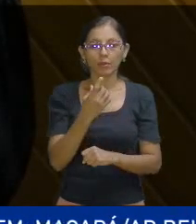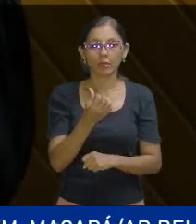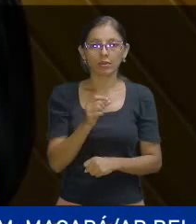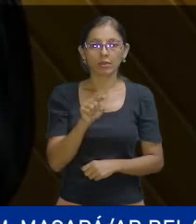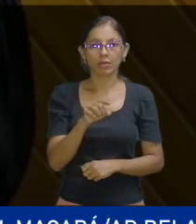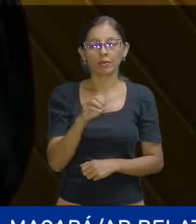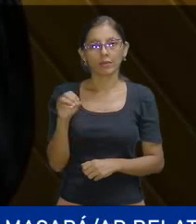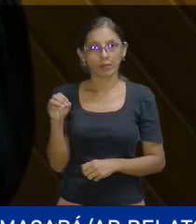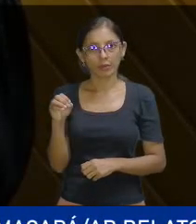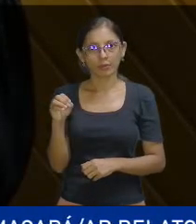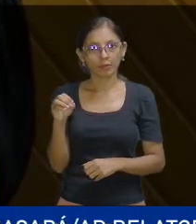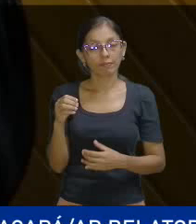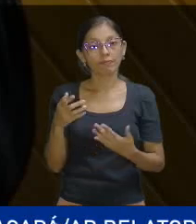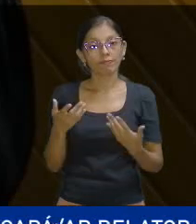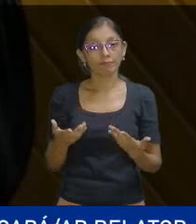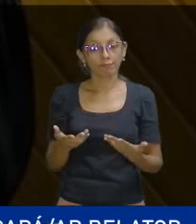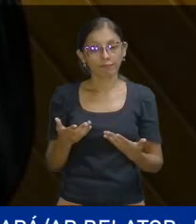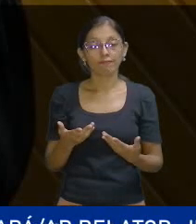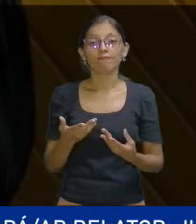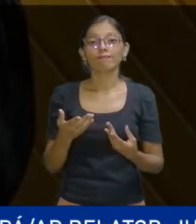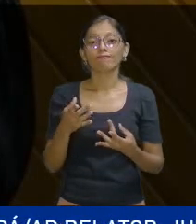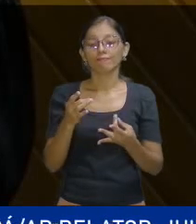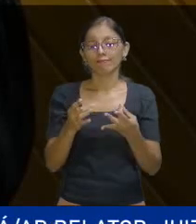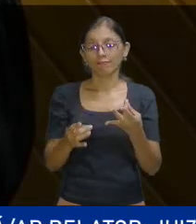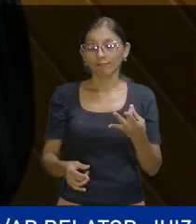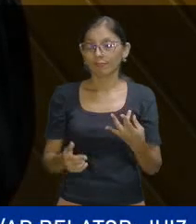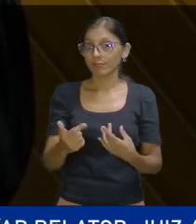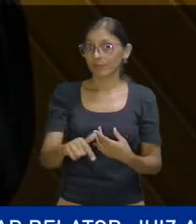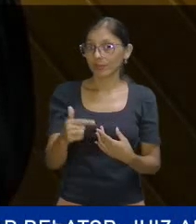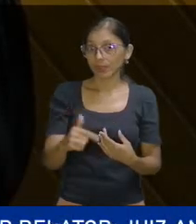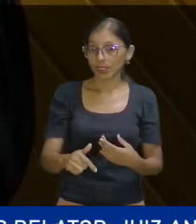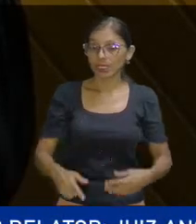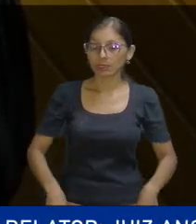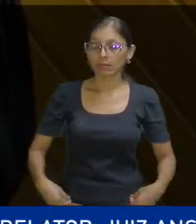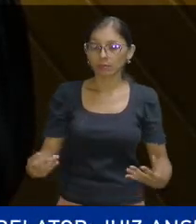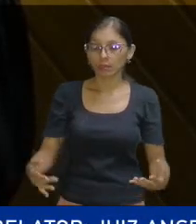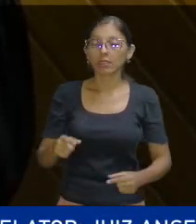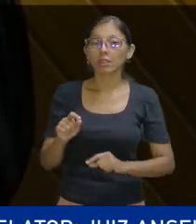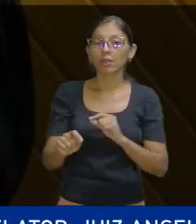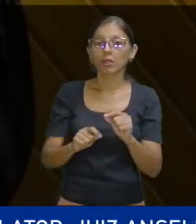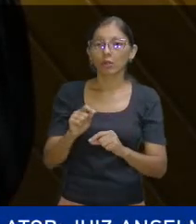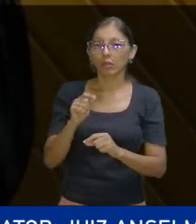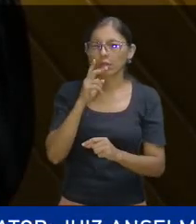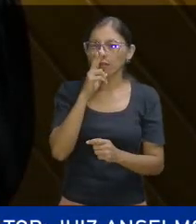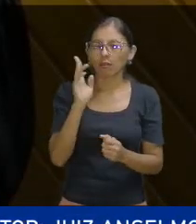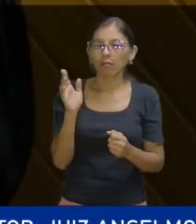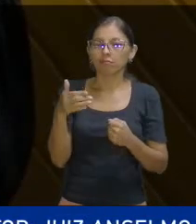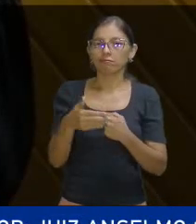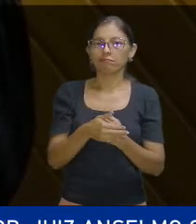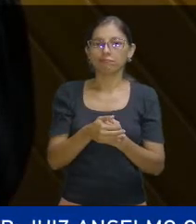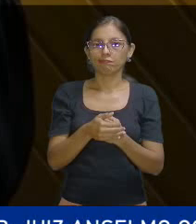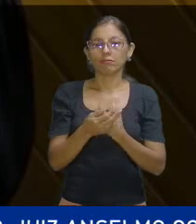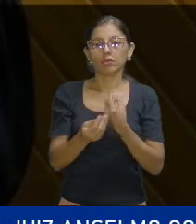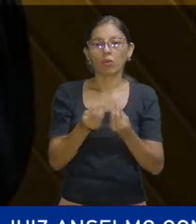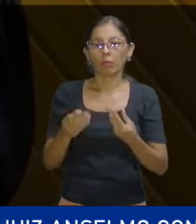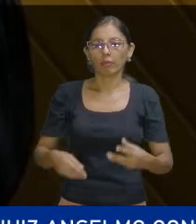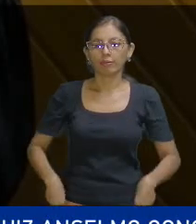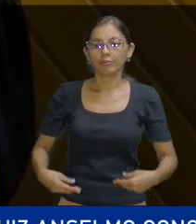16.000. Assim, permanecem sem justificativa despesas classificadas como omissões de gastos, no montante